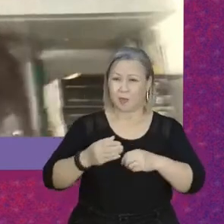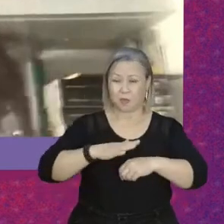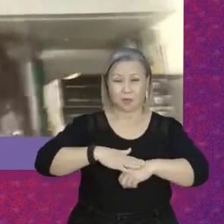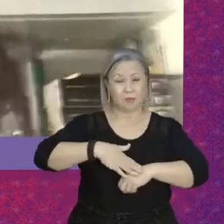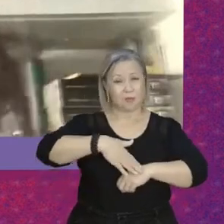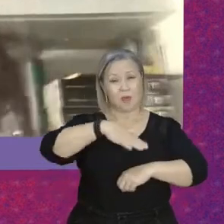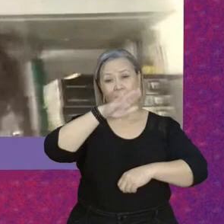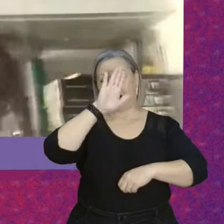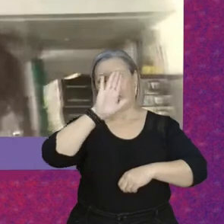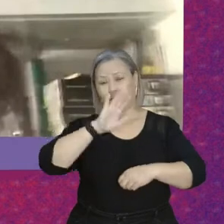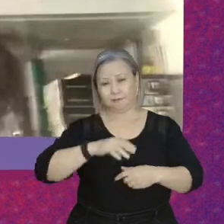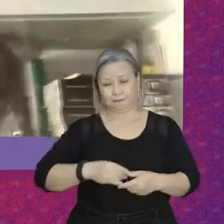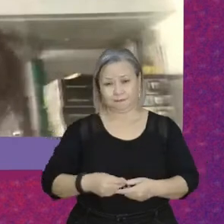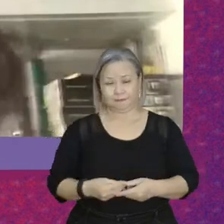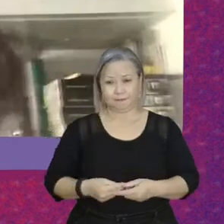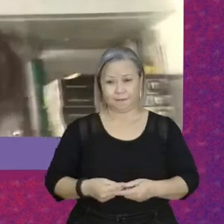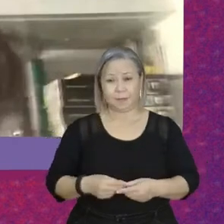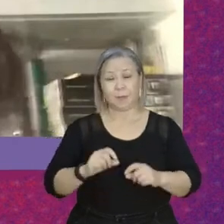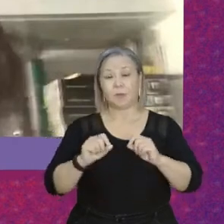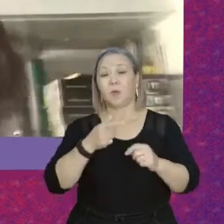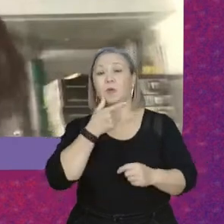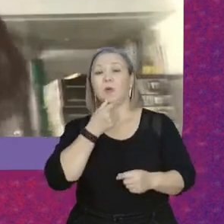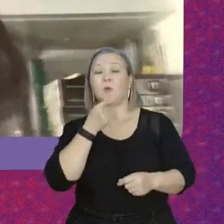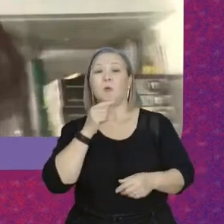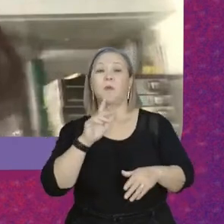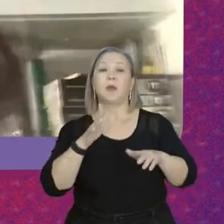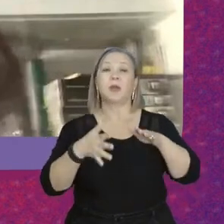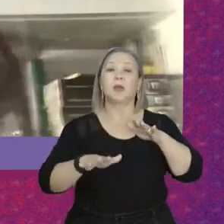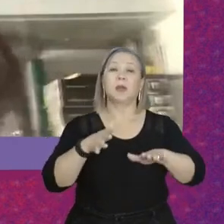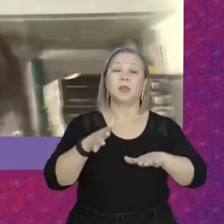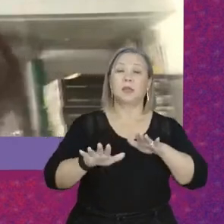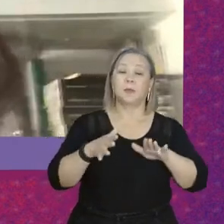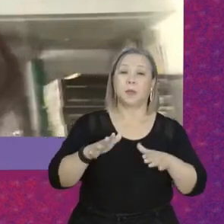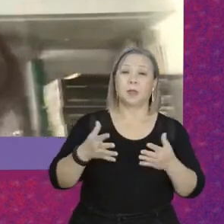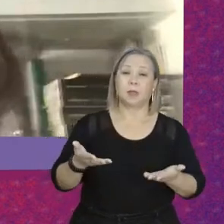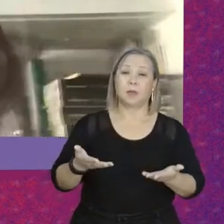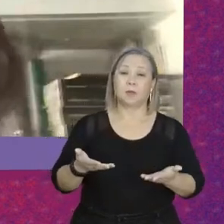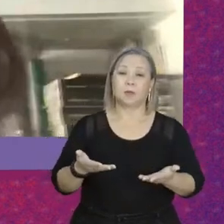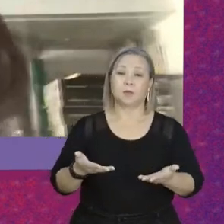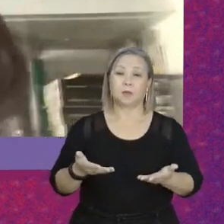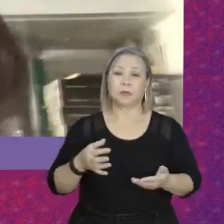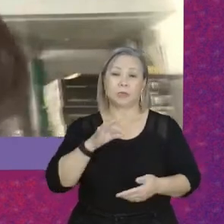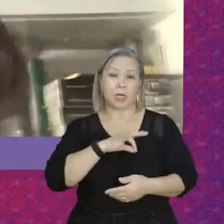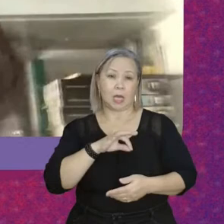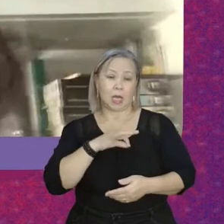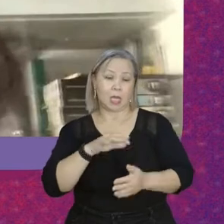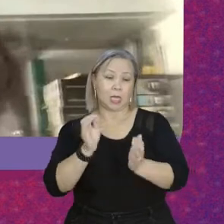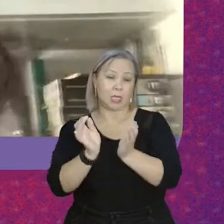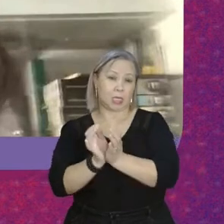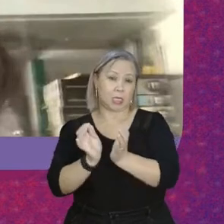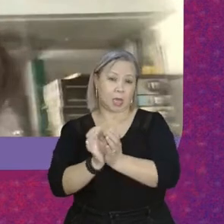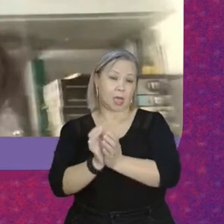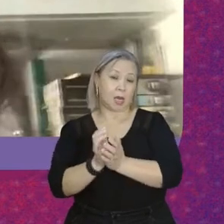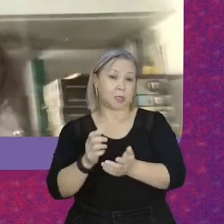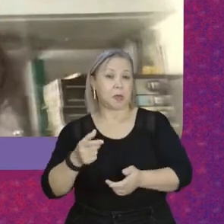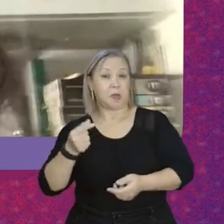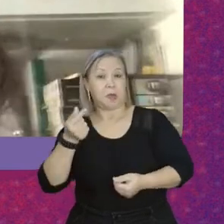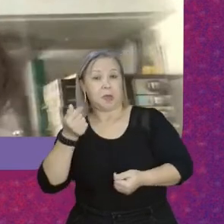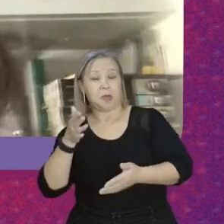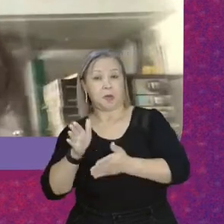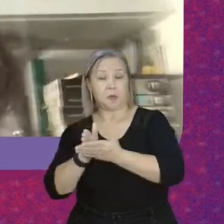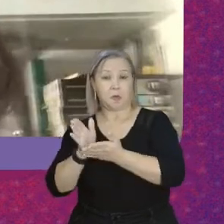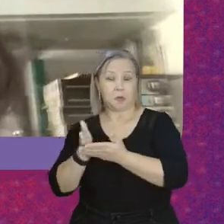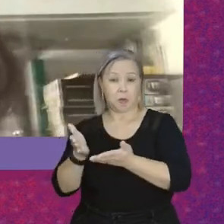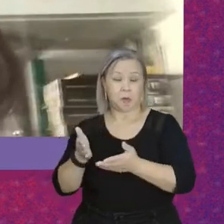os homens. Dependendo da raça e da renda de uma mulher, essa carga de